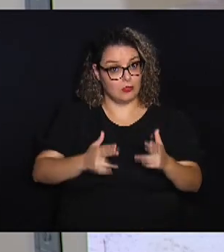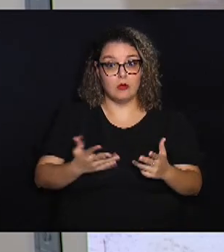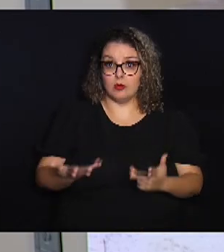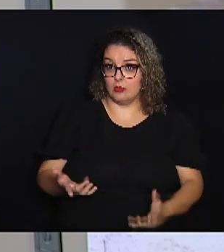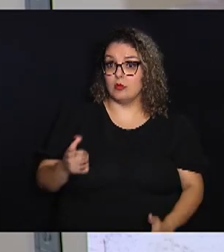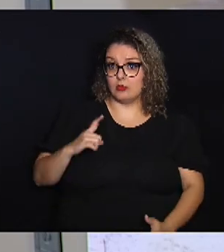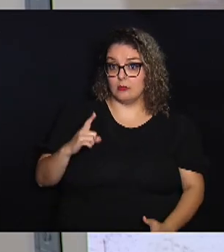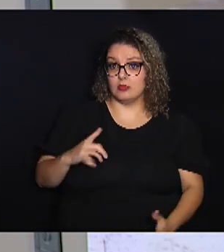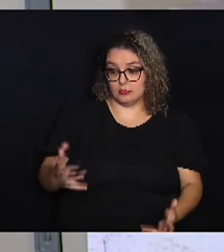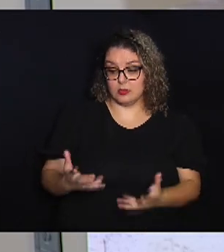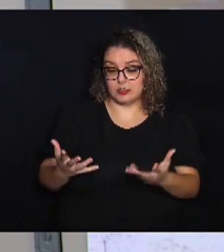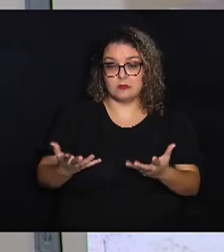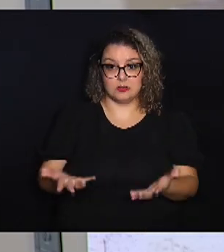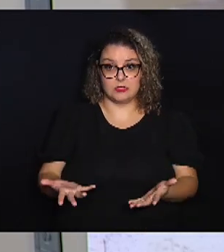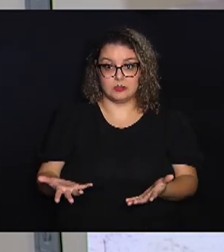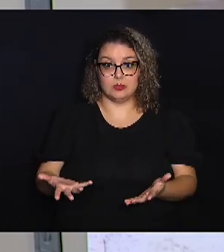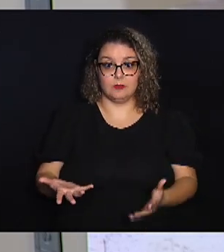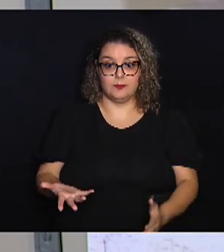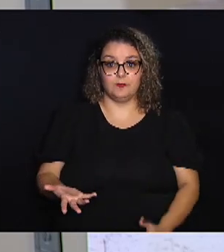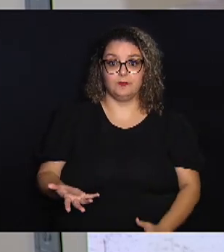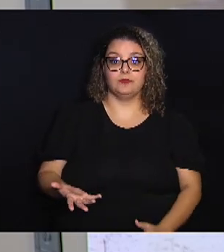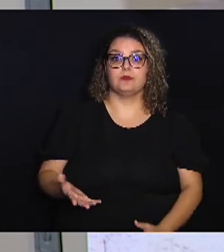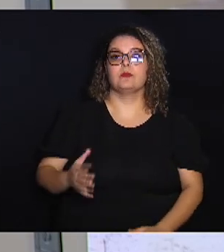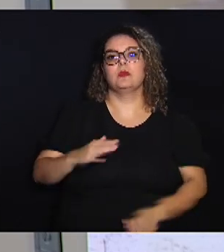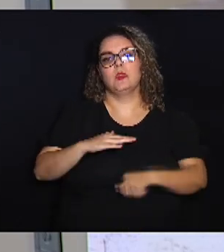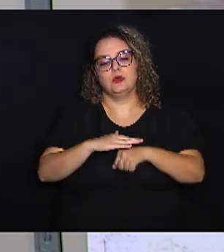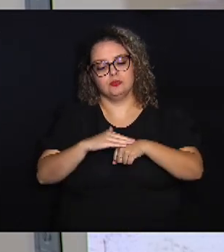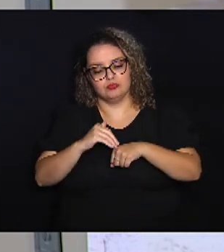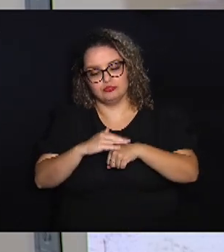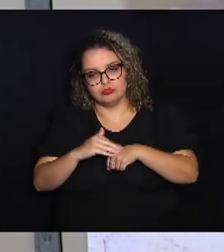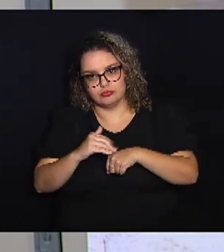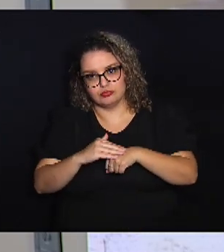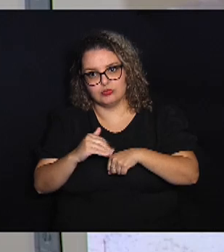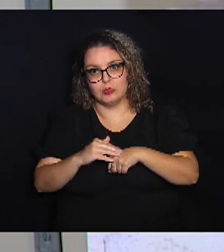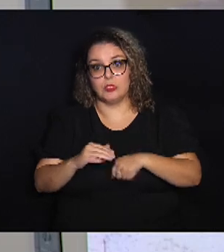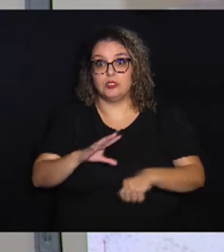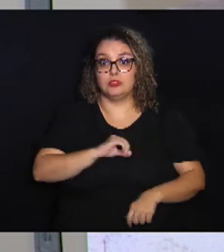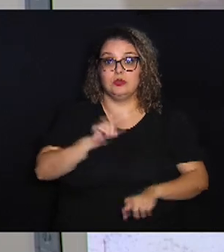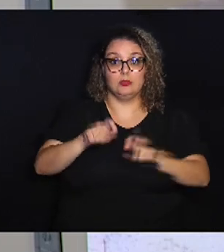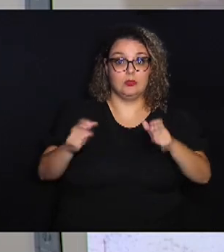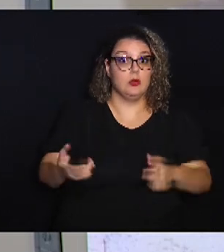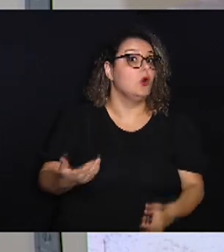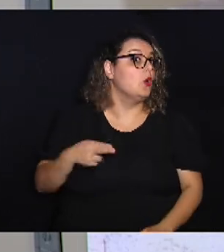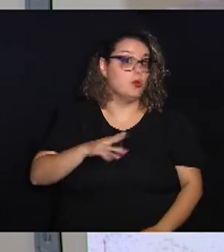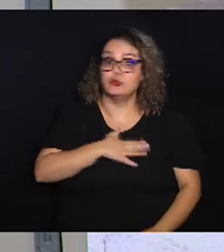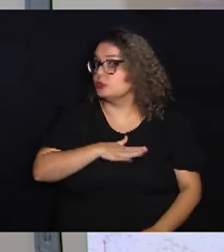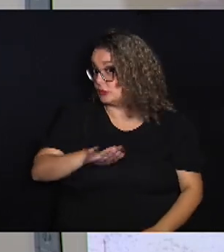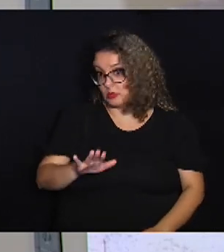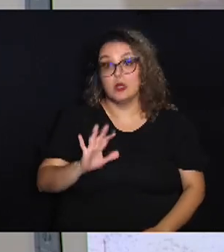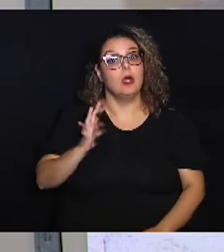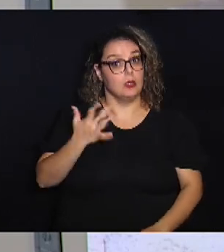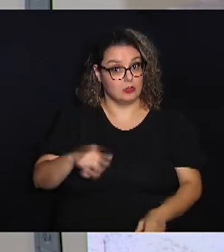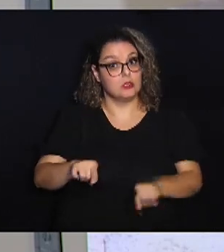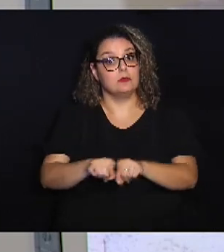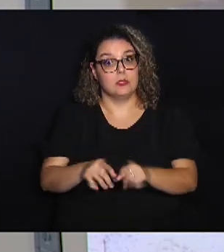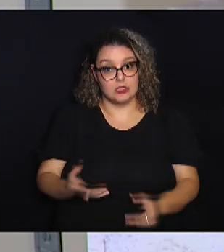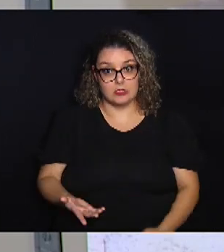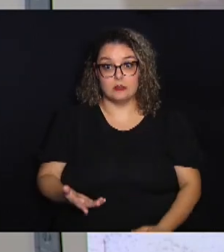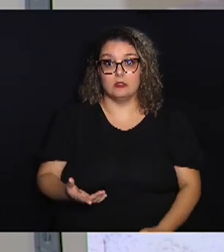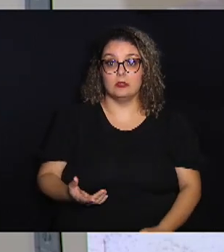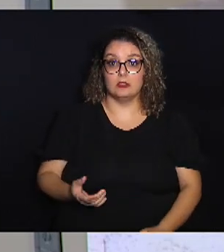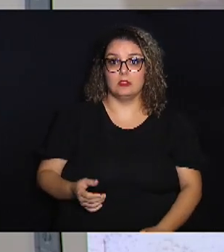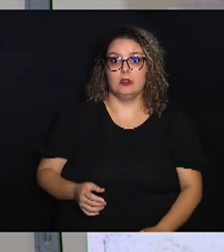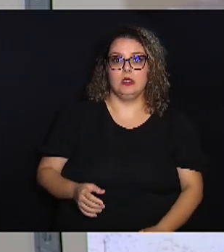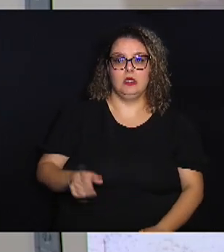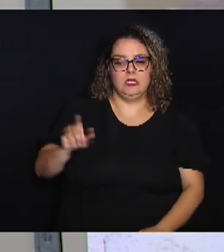você incentiva aquilo. Então, de gostar de carinho, de gostar de certas pessoas ou de não gostar, isso acontece também. Ele não gosta de determinada pessoa,